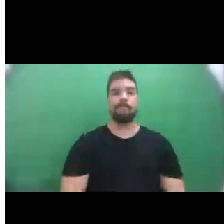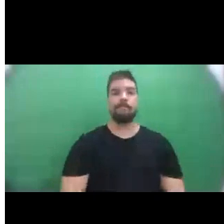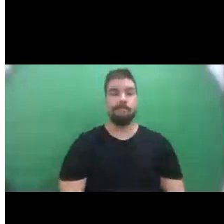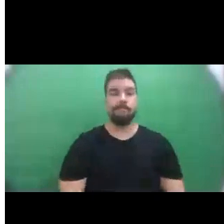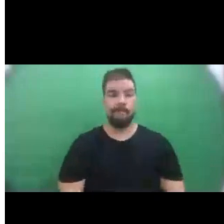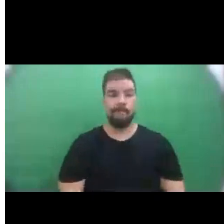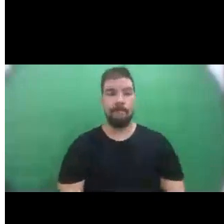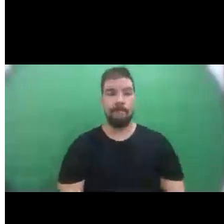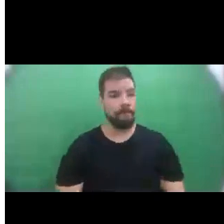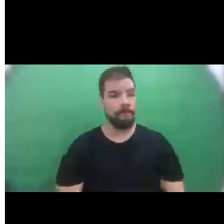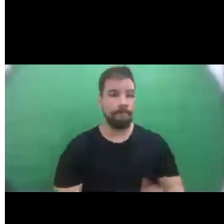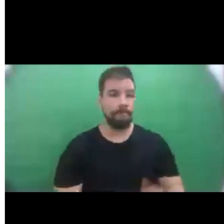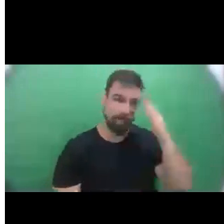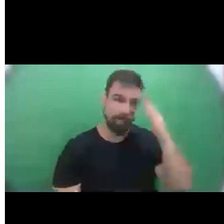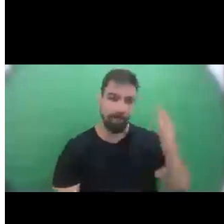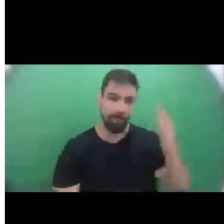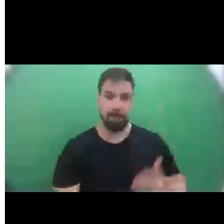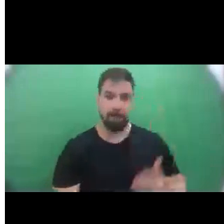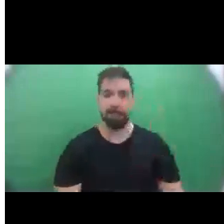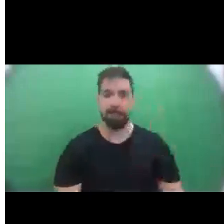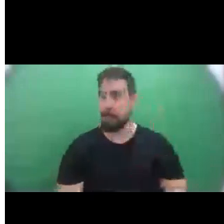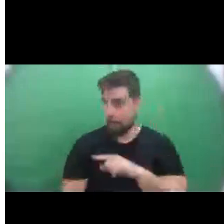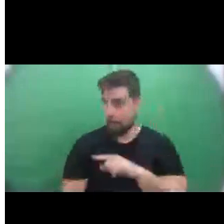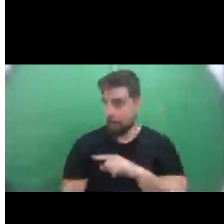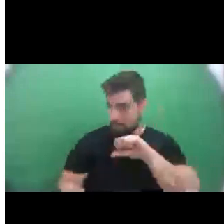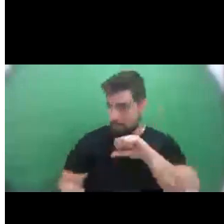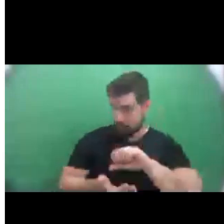Sim, muito obrigada, viu? Você é de Belo Horizonte?